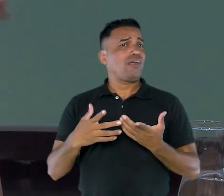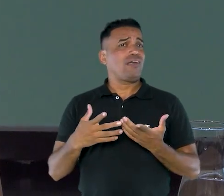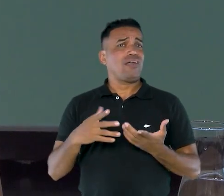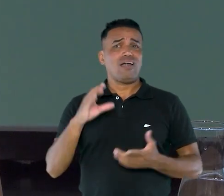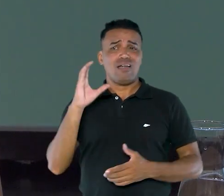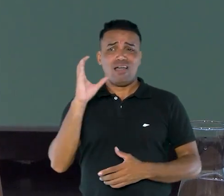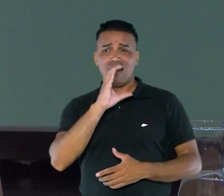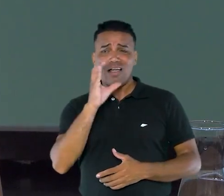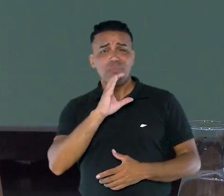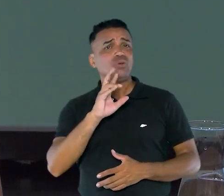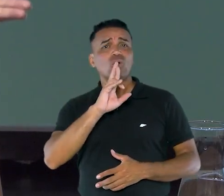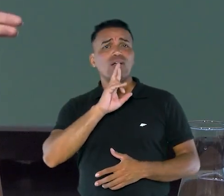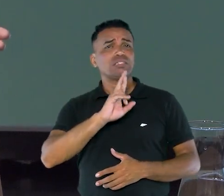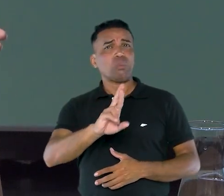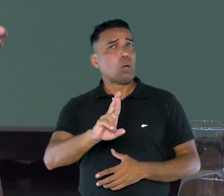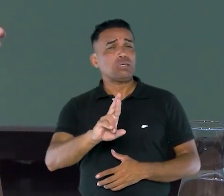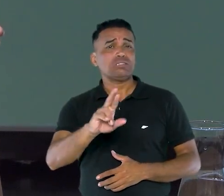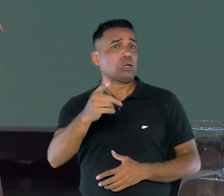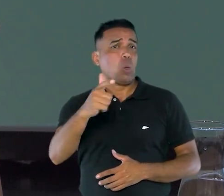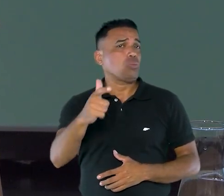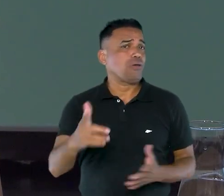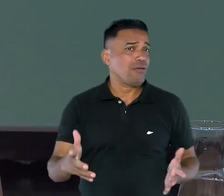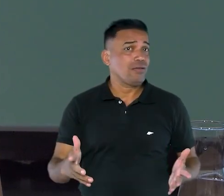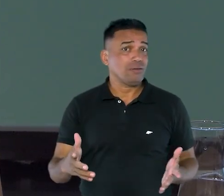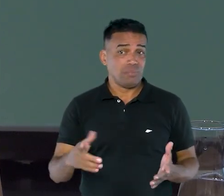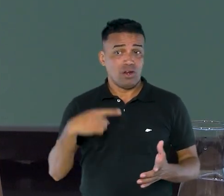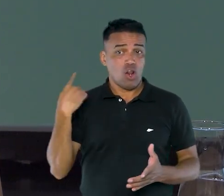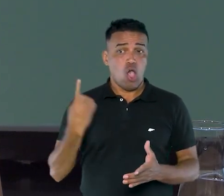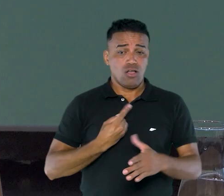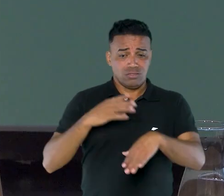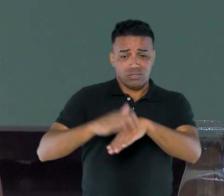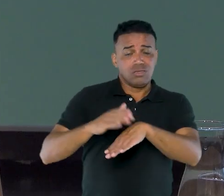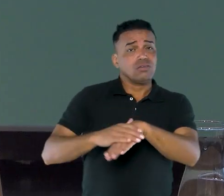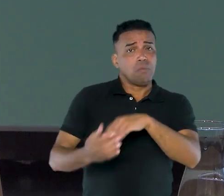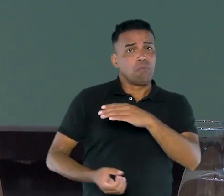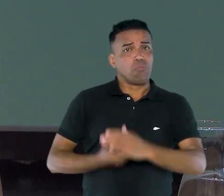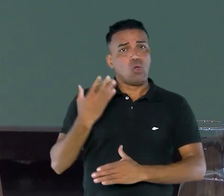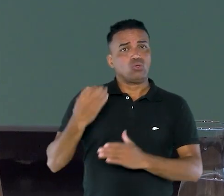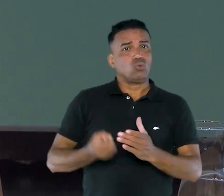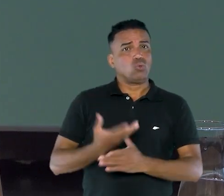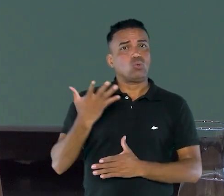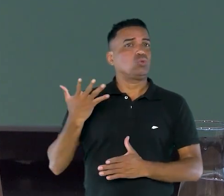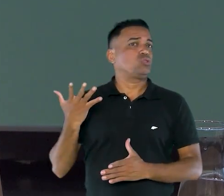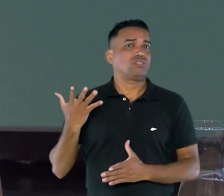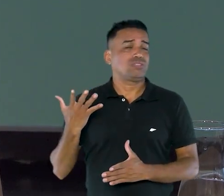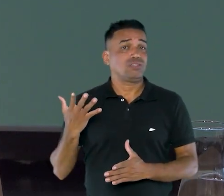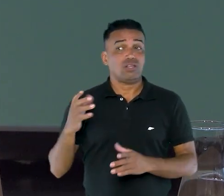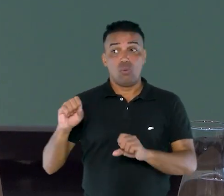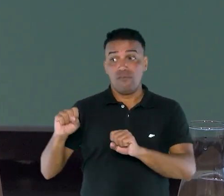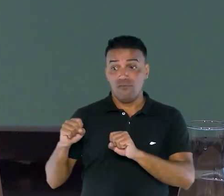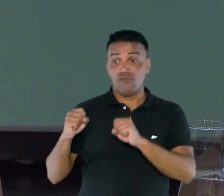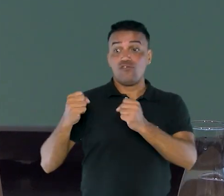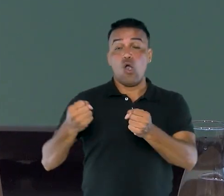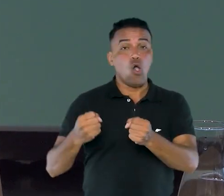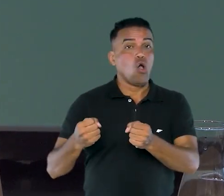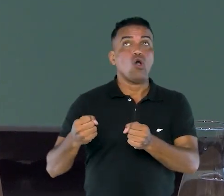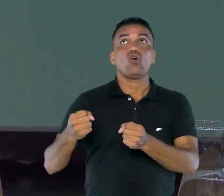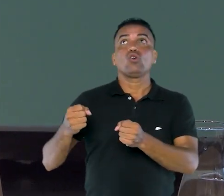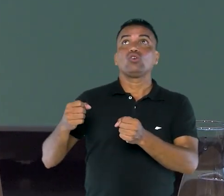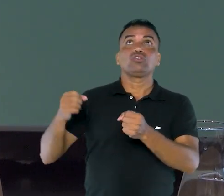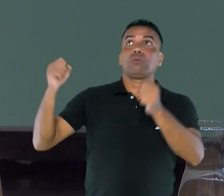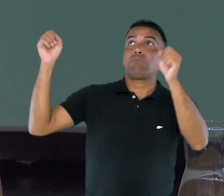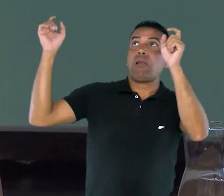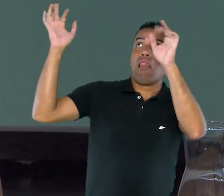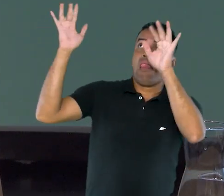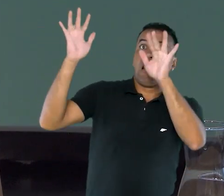céu, a gente produz o que a gente vive. Né? Não são forças transcendentais que estão dando o